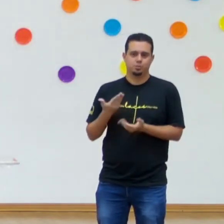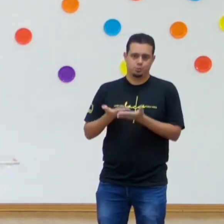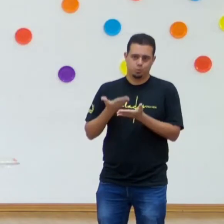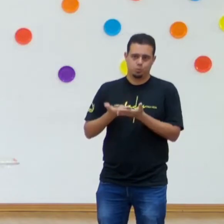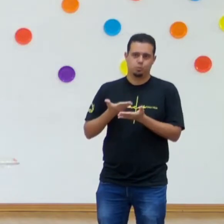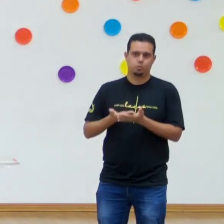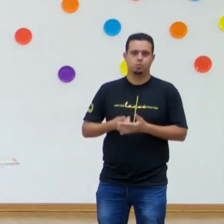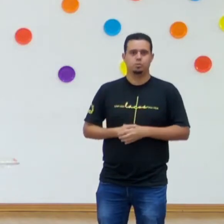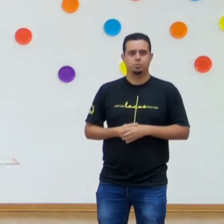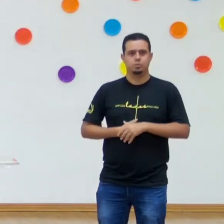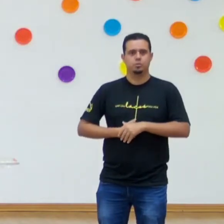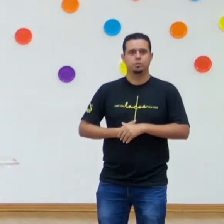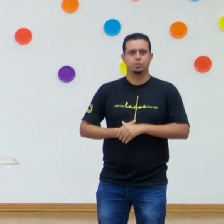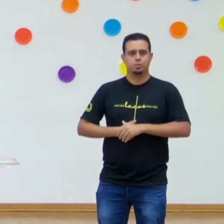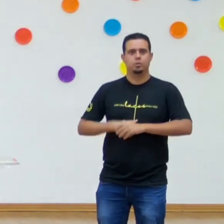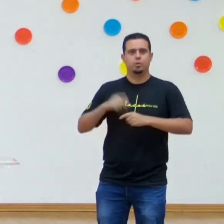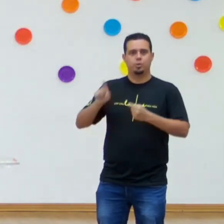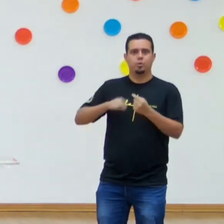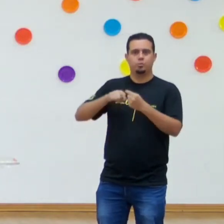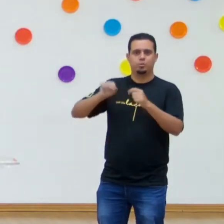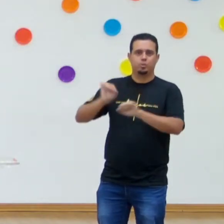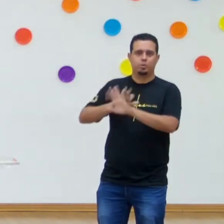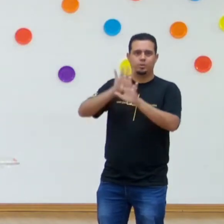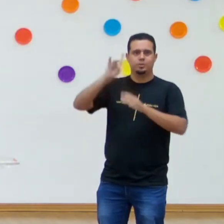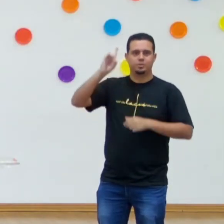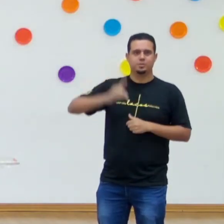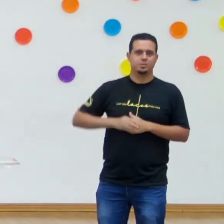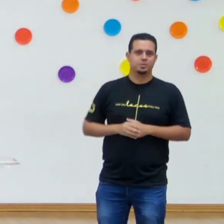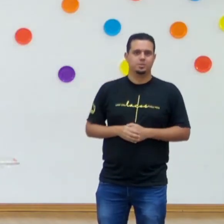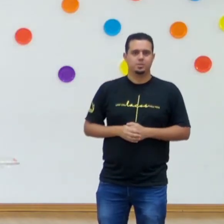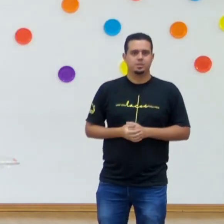foi, para a glória de Deus, muito edificante.